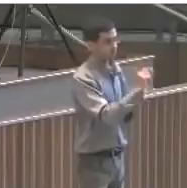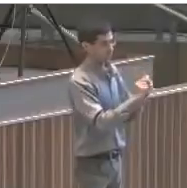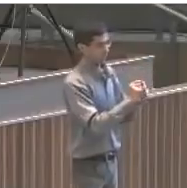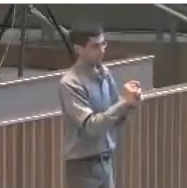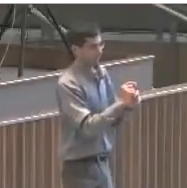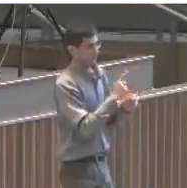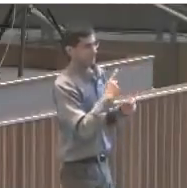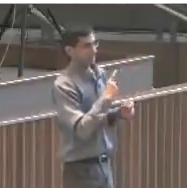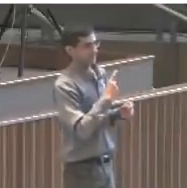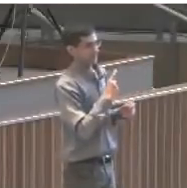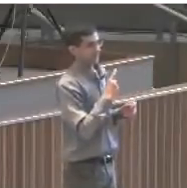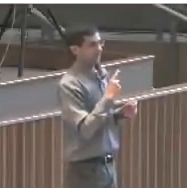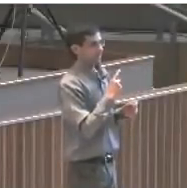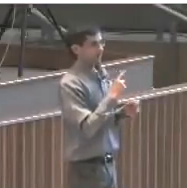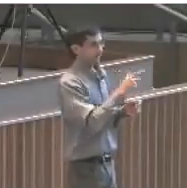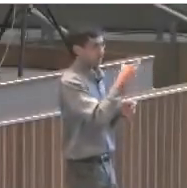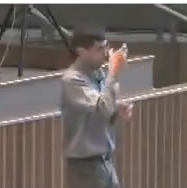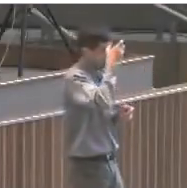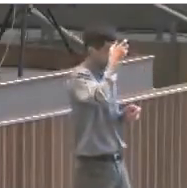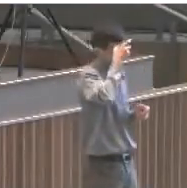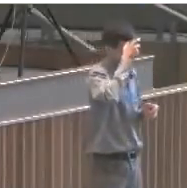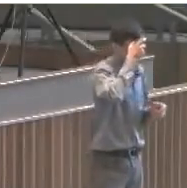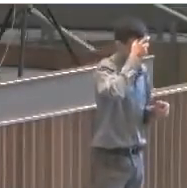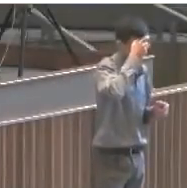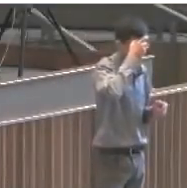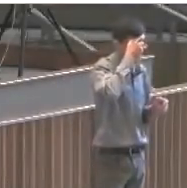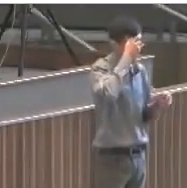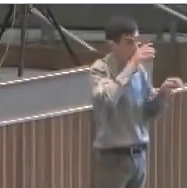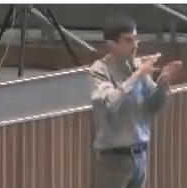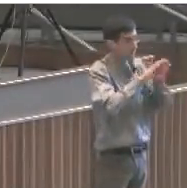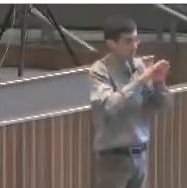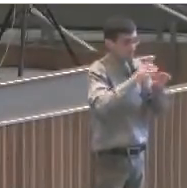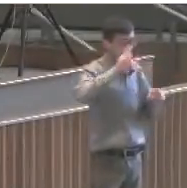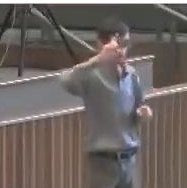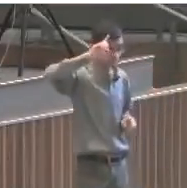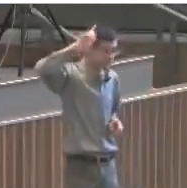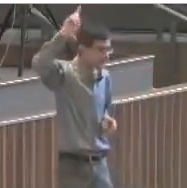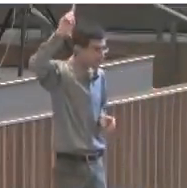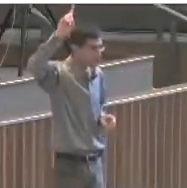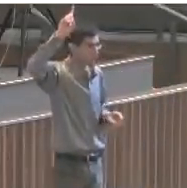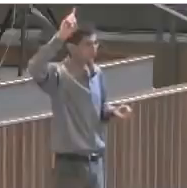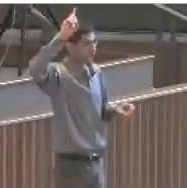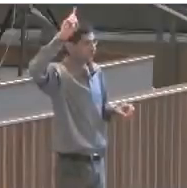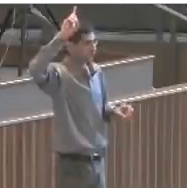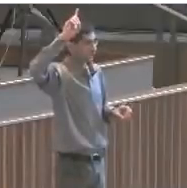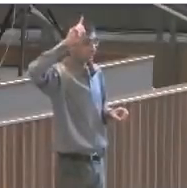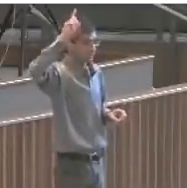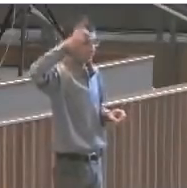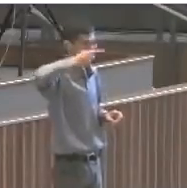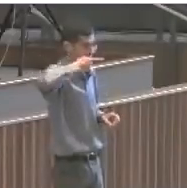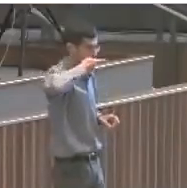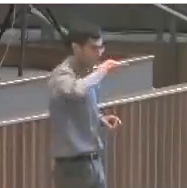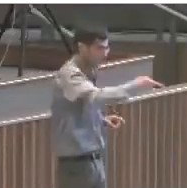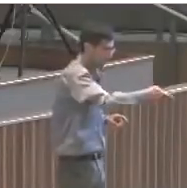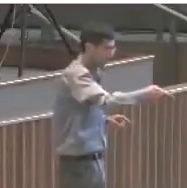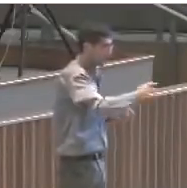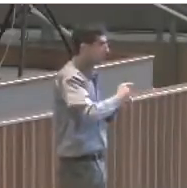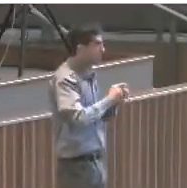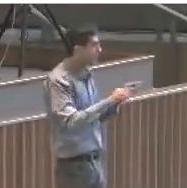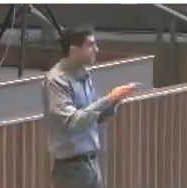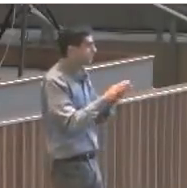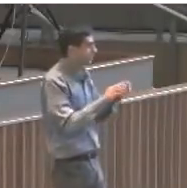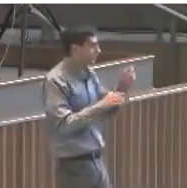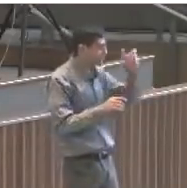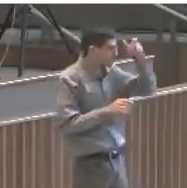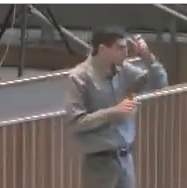ponto de vista da serpente e o ponto de vista de deus o que deus falou e o que a serpente falou